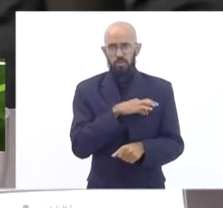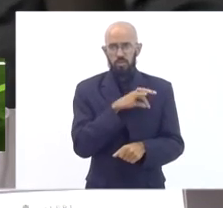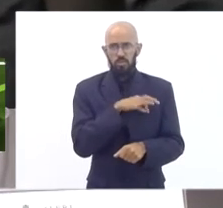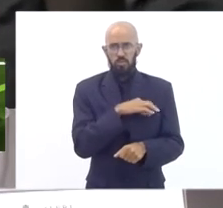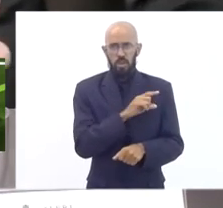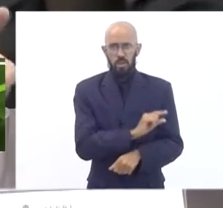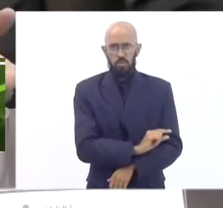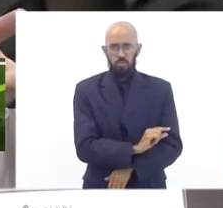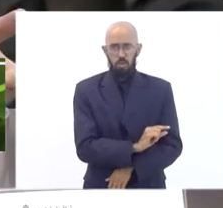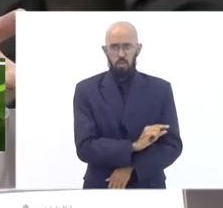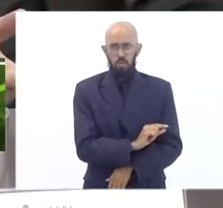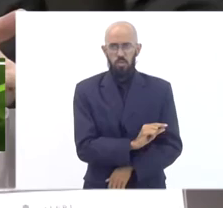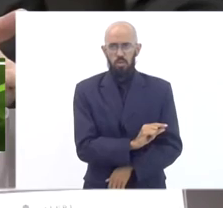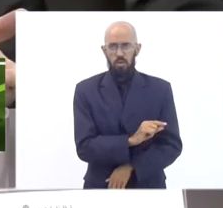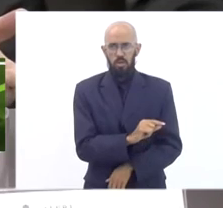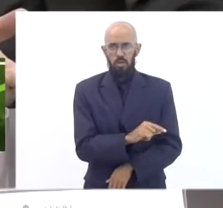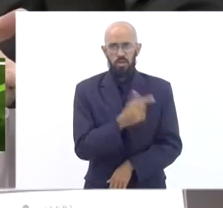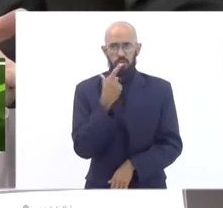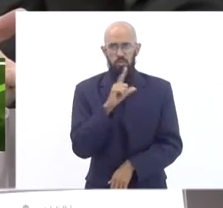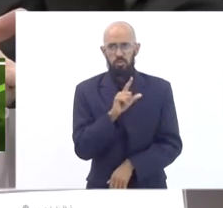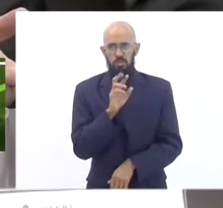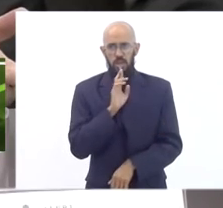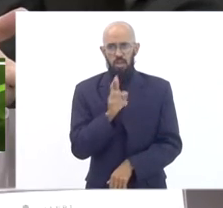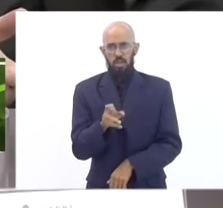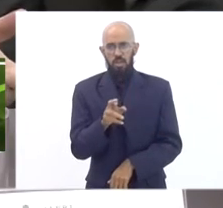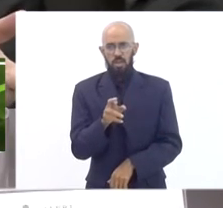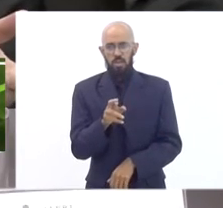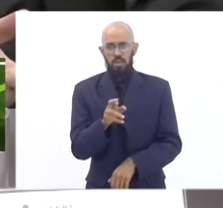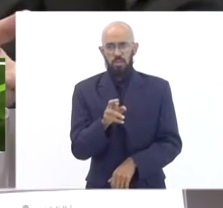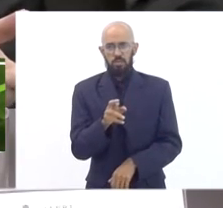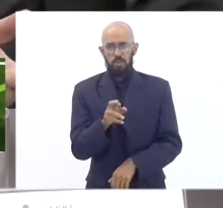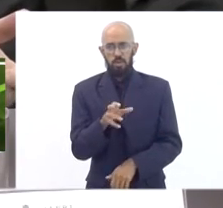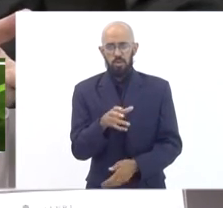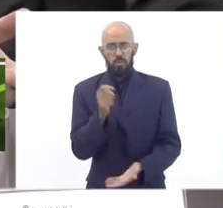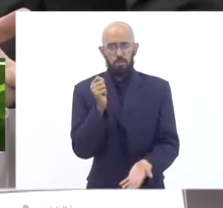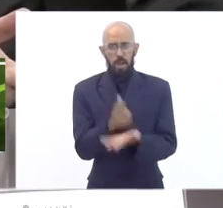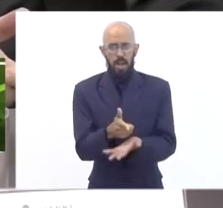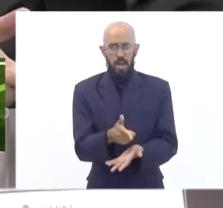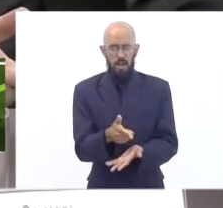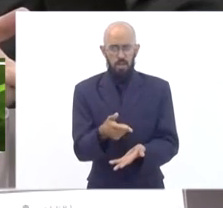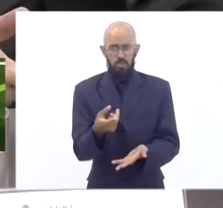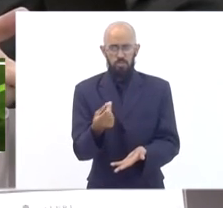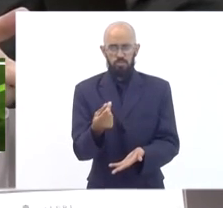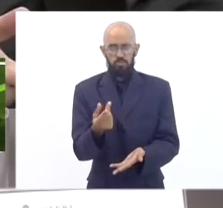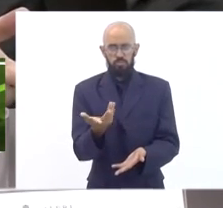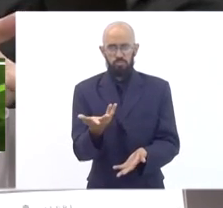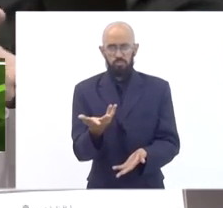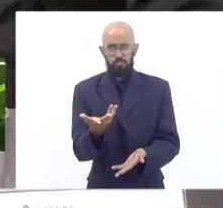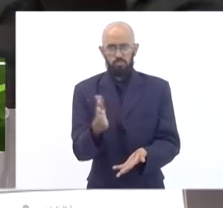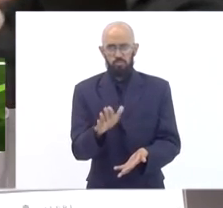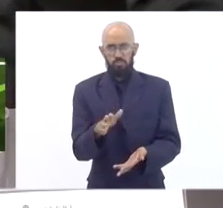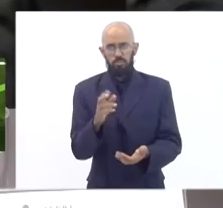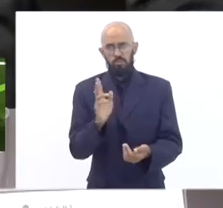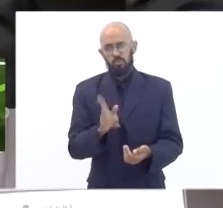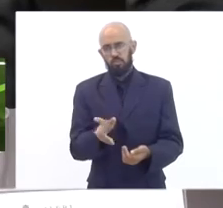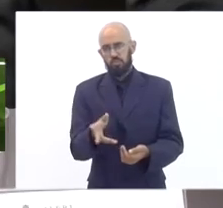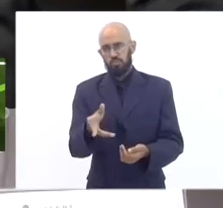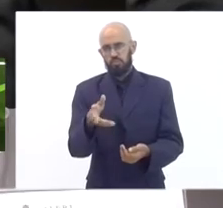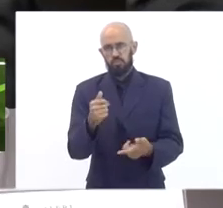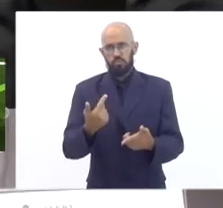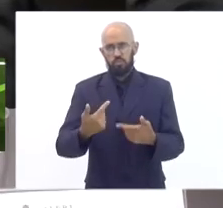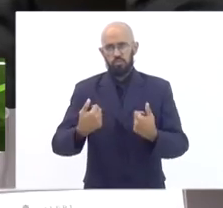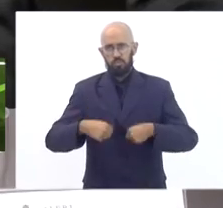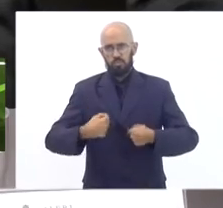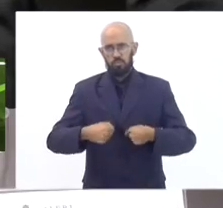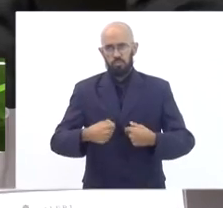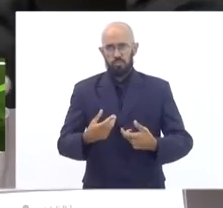amigo, ele passa a não conseguir responder pela tarifa. Opa. Mas a tarifa continua precisando do reajuste. Sim, então, assim, é essa mitigação que nós